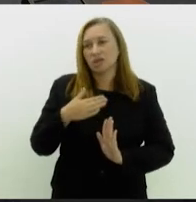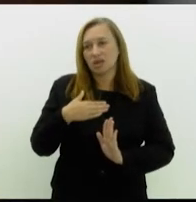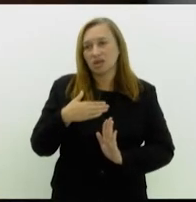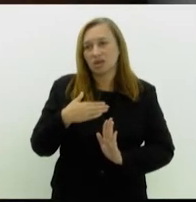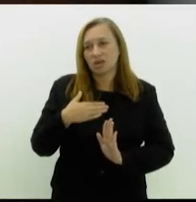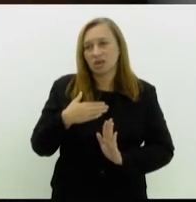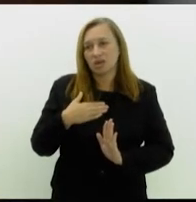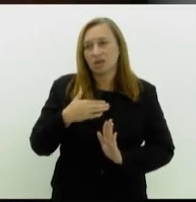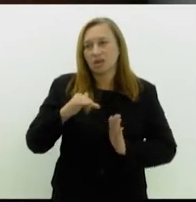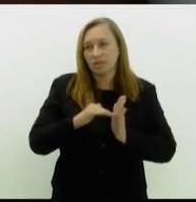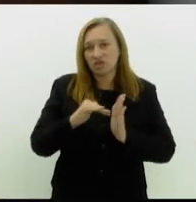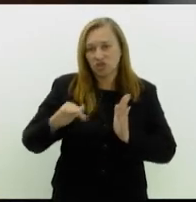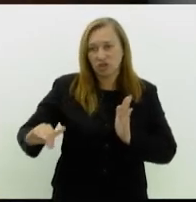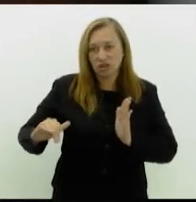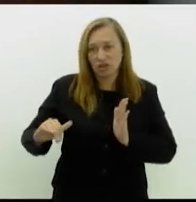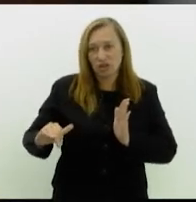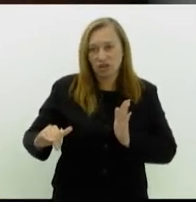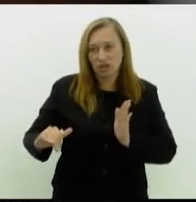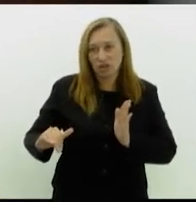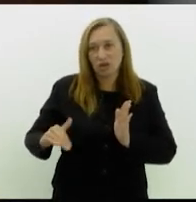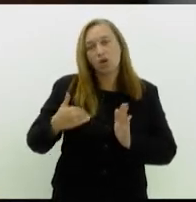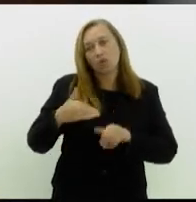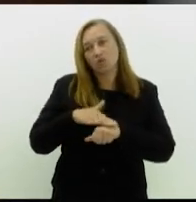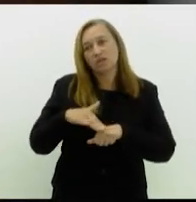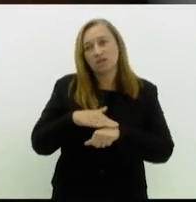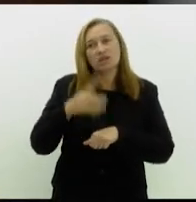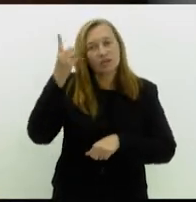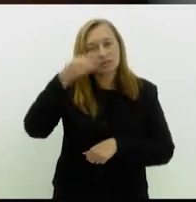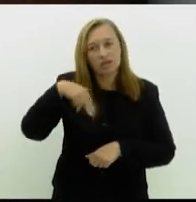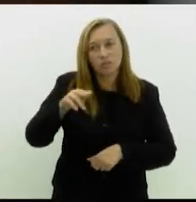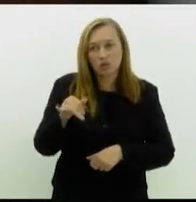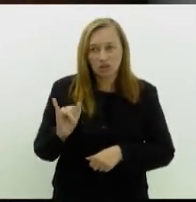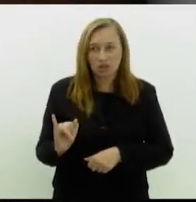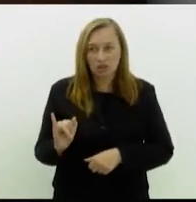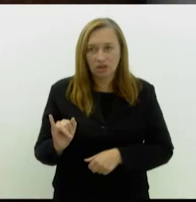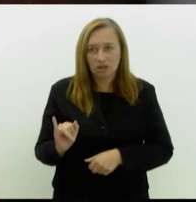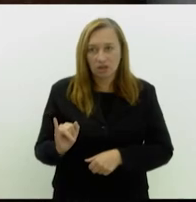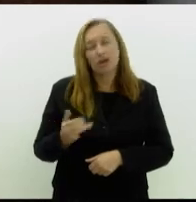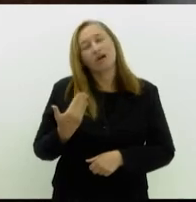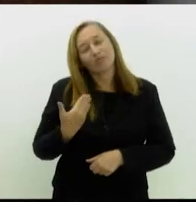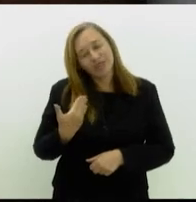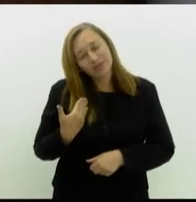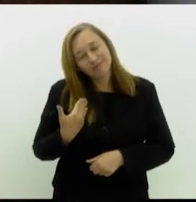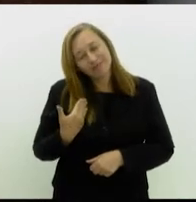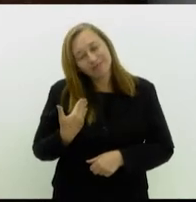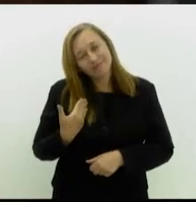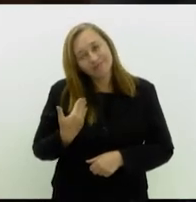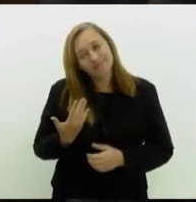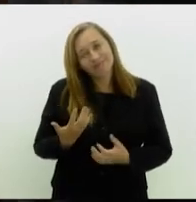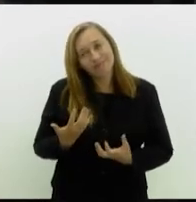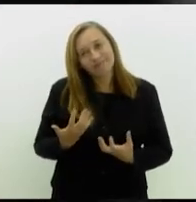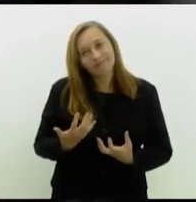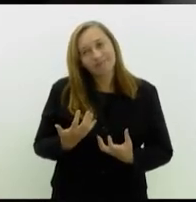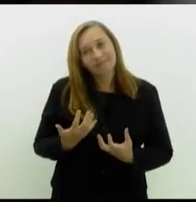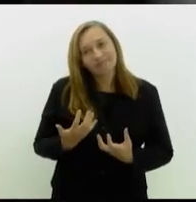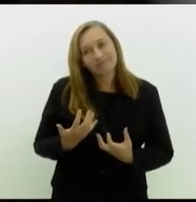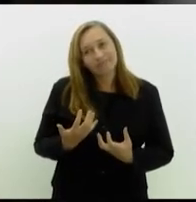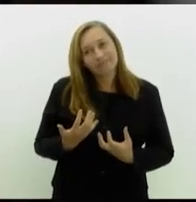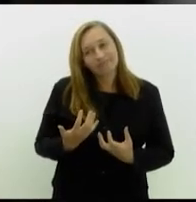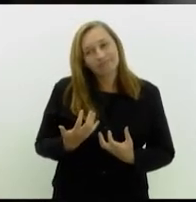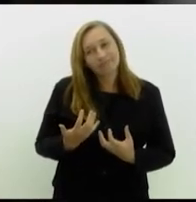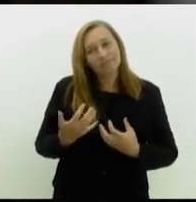para poder fazer a retirada conversei com o deputado munir Neto né muito amigo meu também não quero ficar sem as